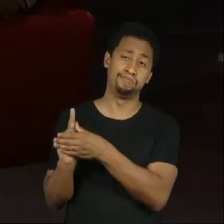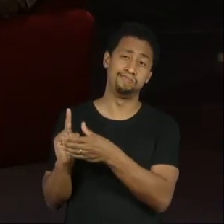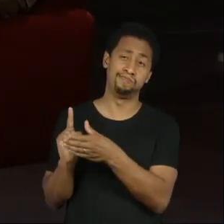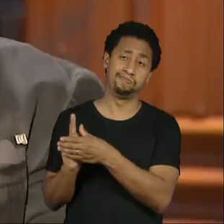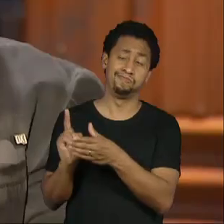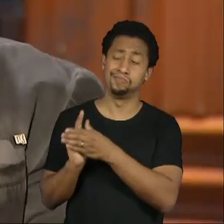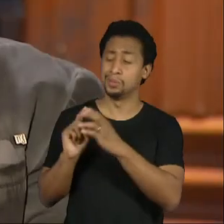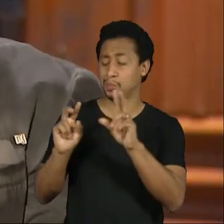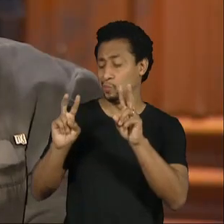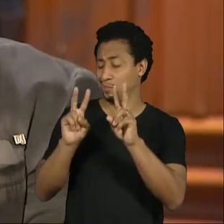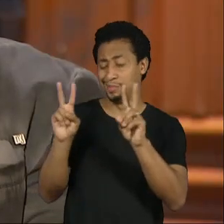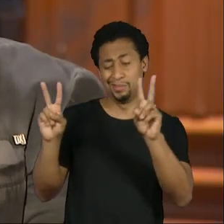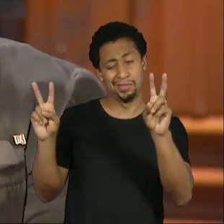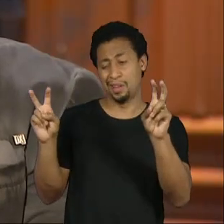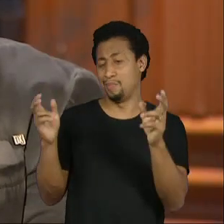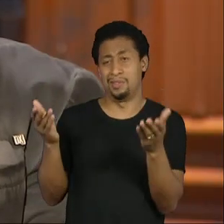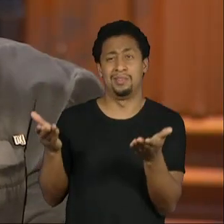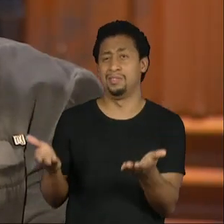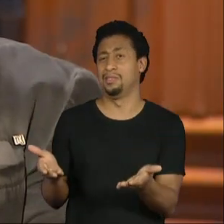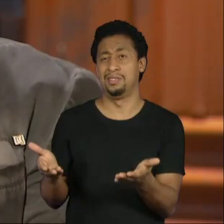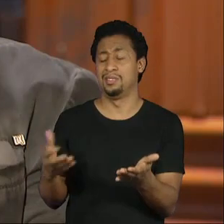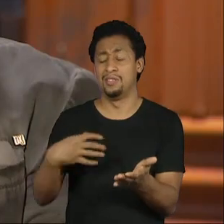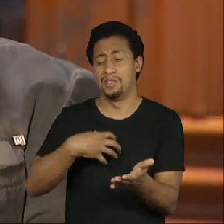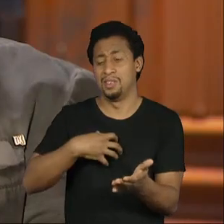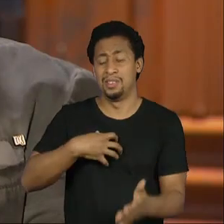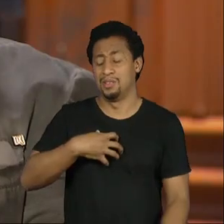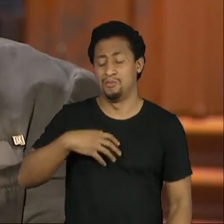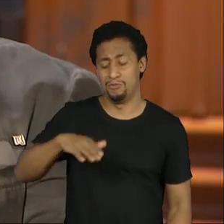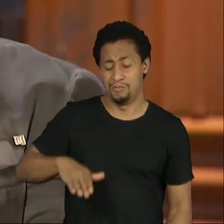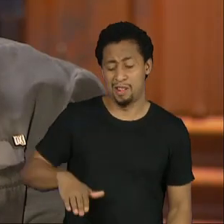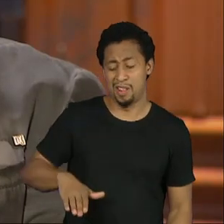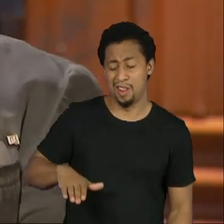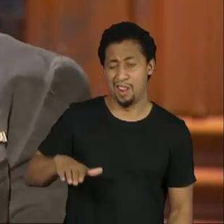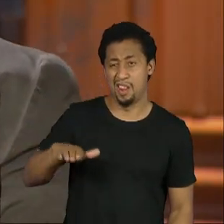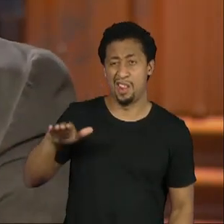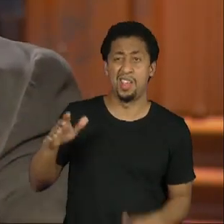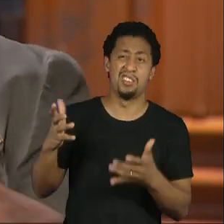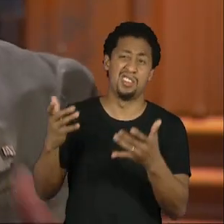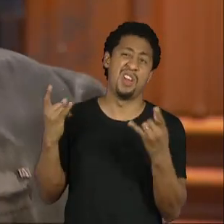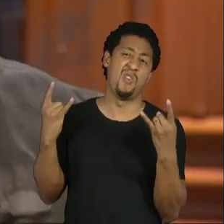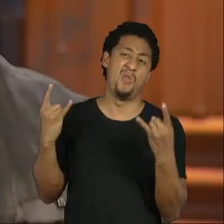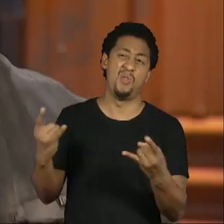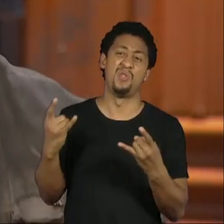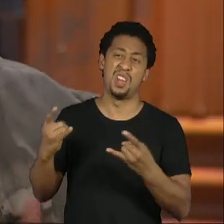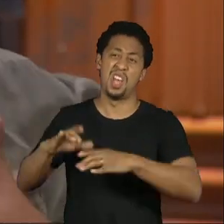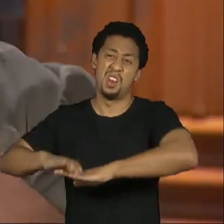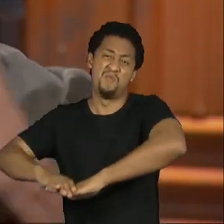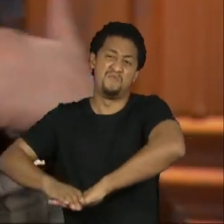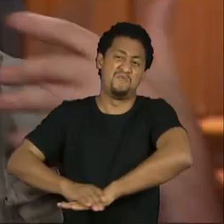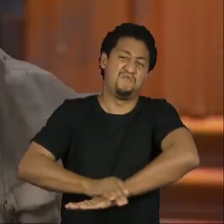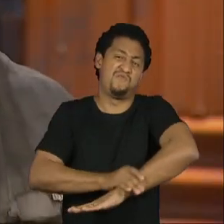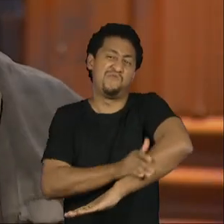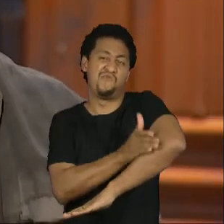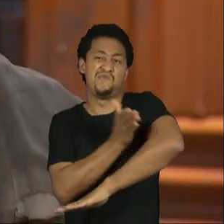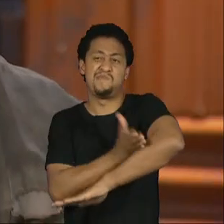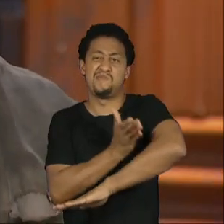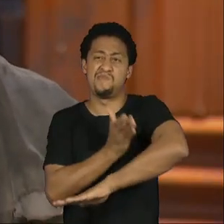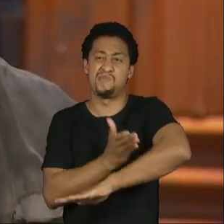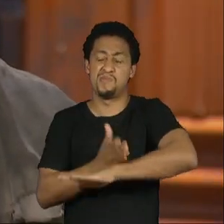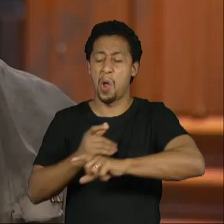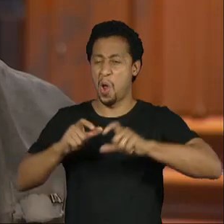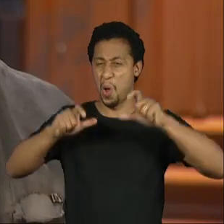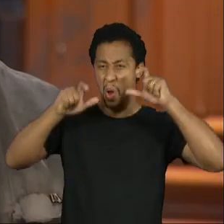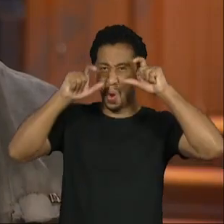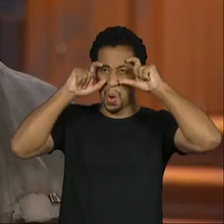abordo né cara mas isso é coisa de ser Rockeiro desde criança então e os a cultura de óculos escuros eu me visto assim